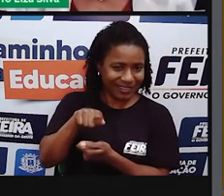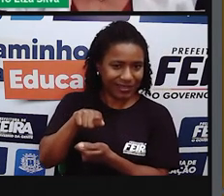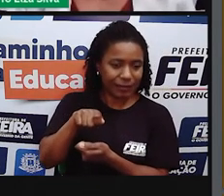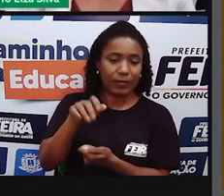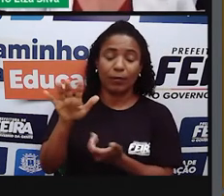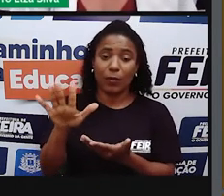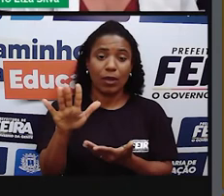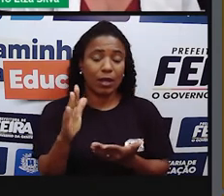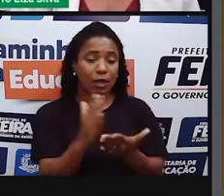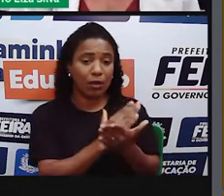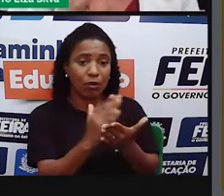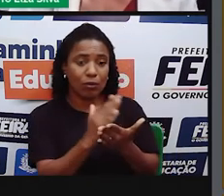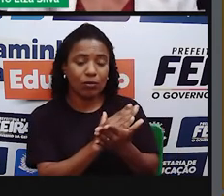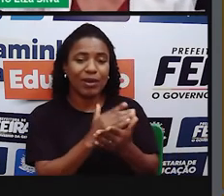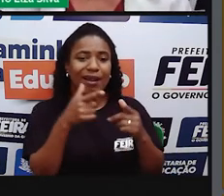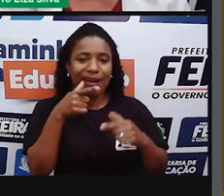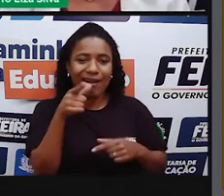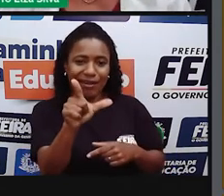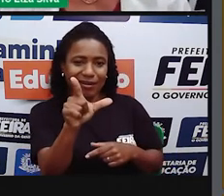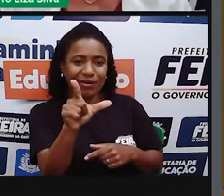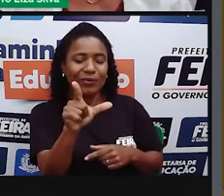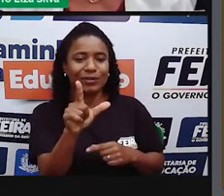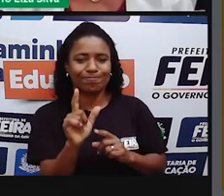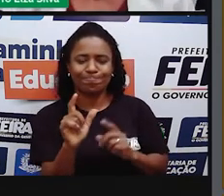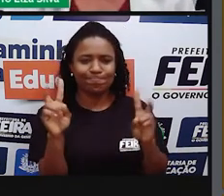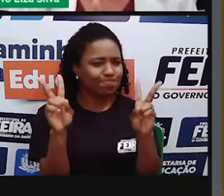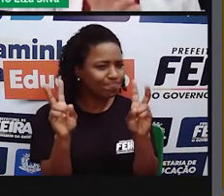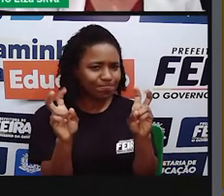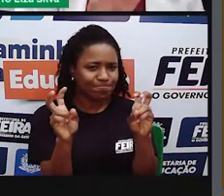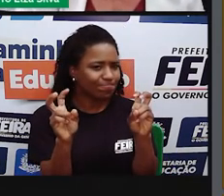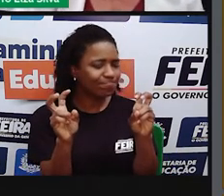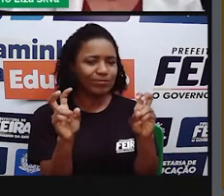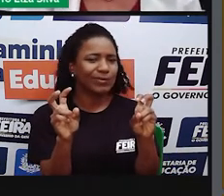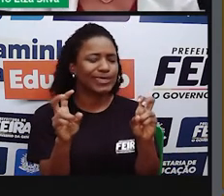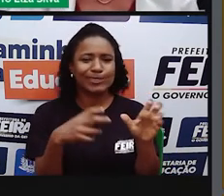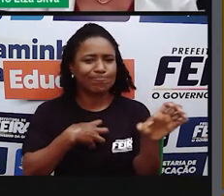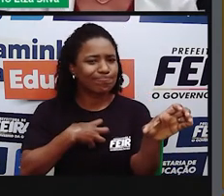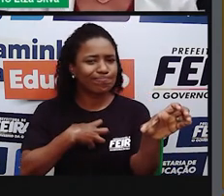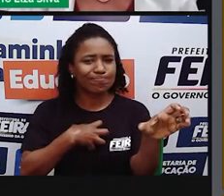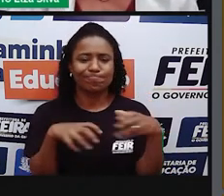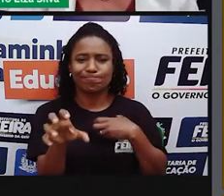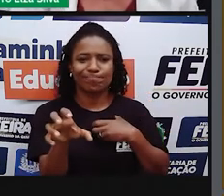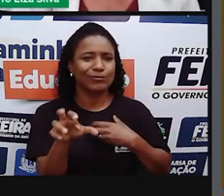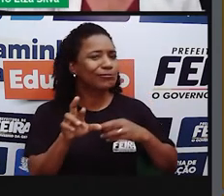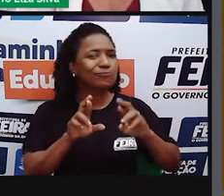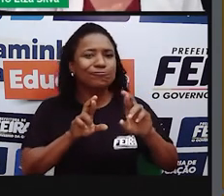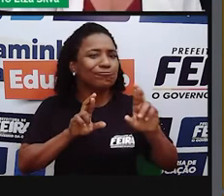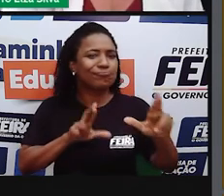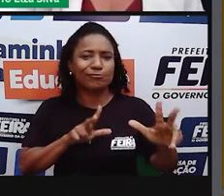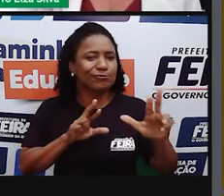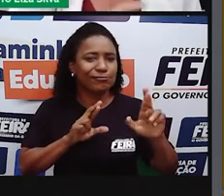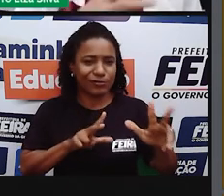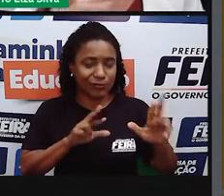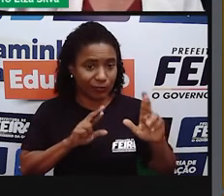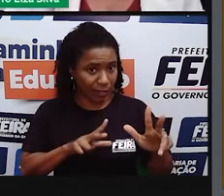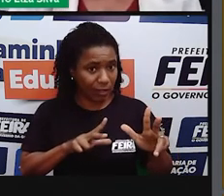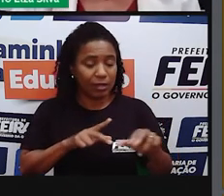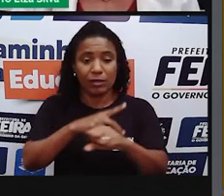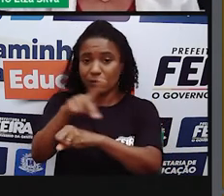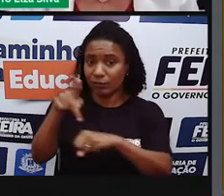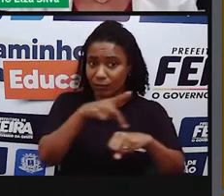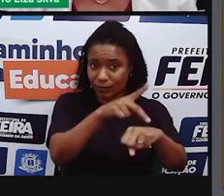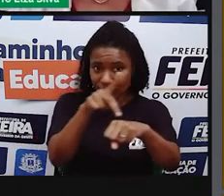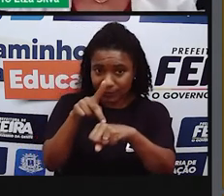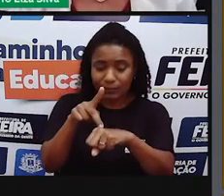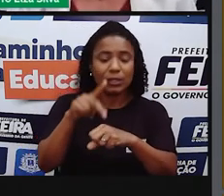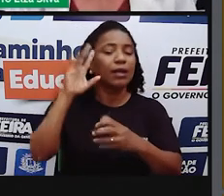possível traduzir o provérbio literalmente, ou seja, ao pé da letra, mas é importante que você tenha uma